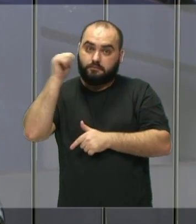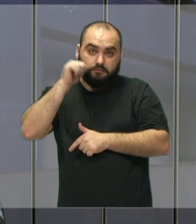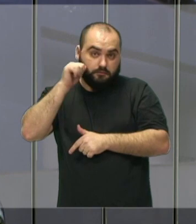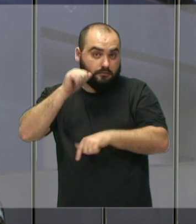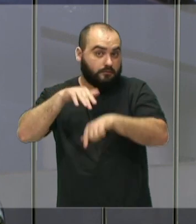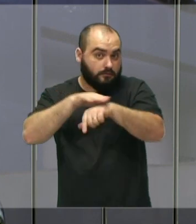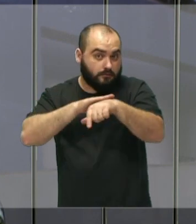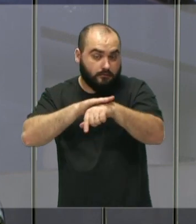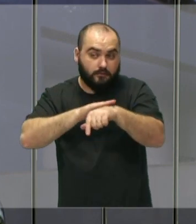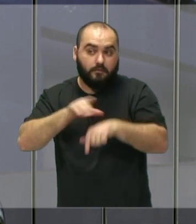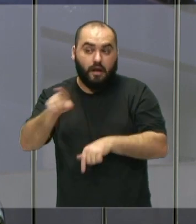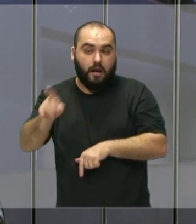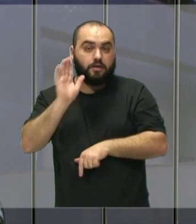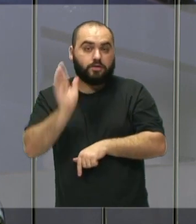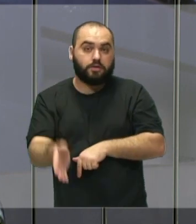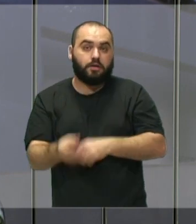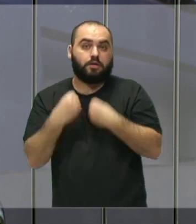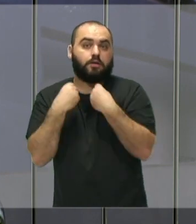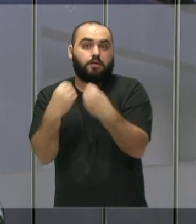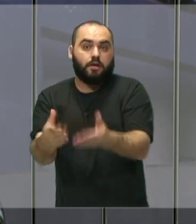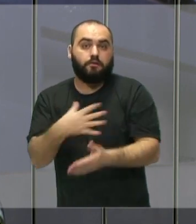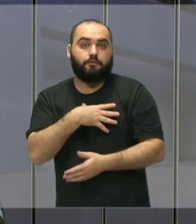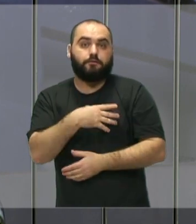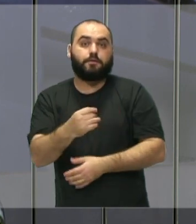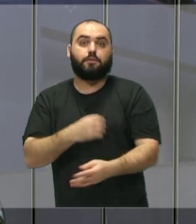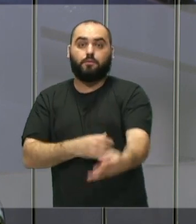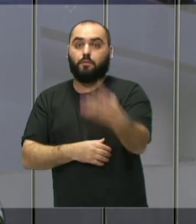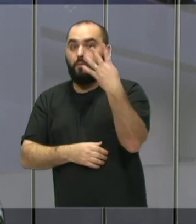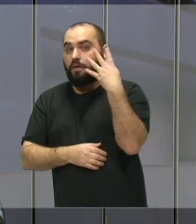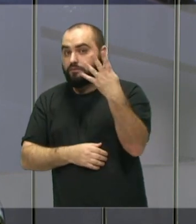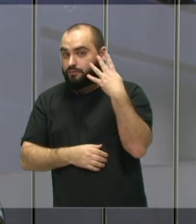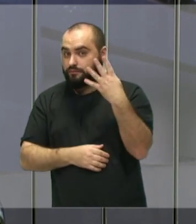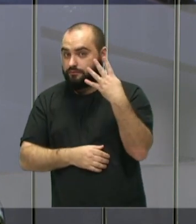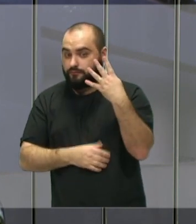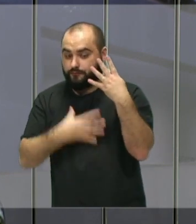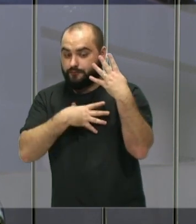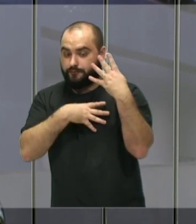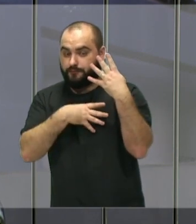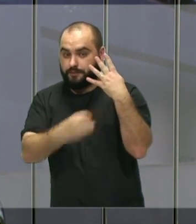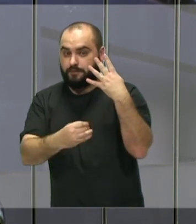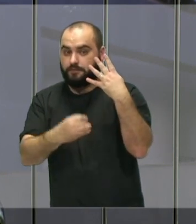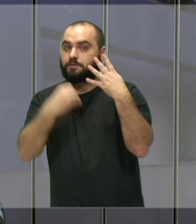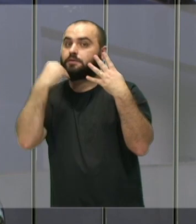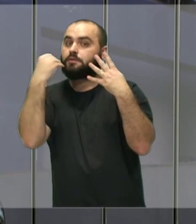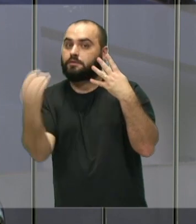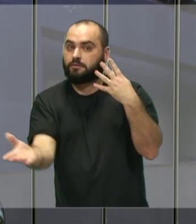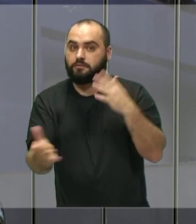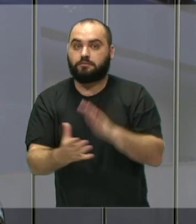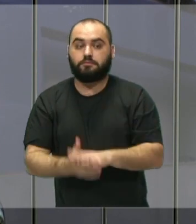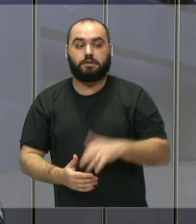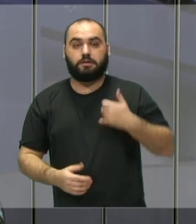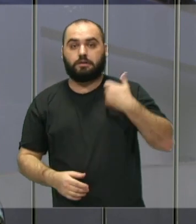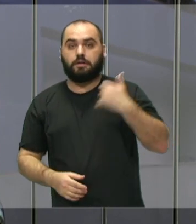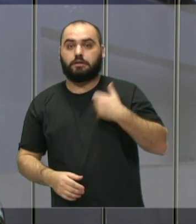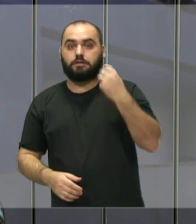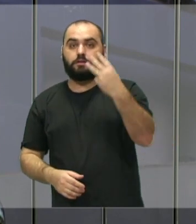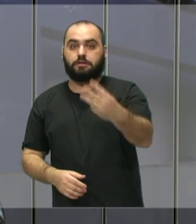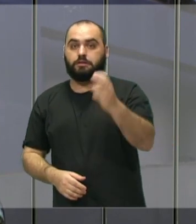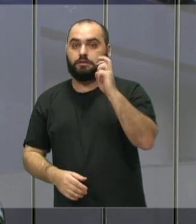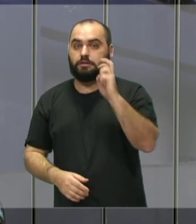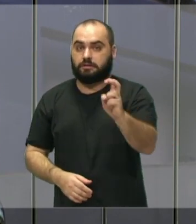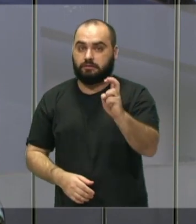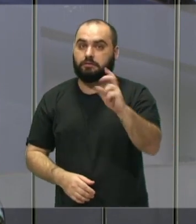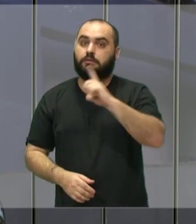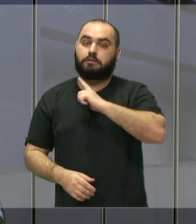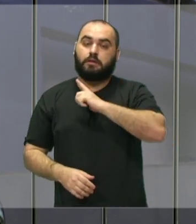conversei, ela já tinha dado o filho para abrigo, o quarto filho. O quarto filho. E ela ainda tinha 35 anos. Ela tem ainda